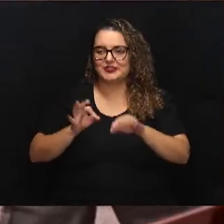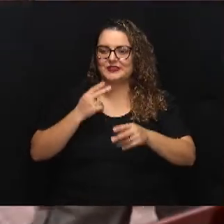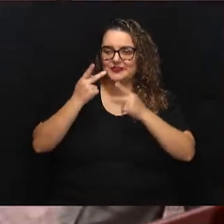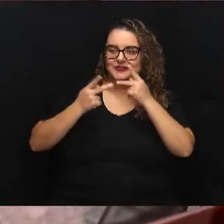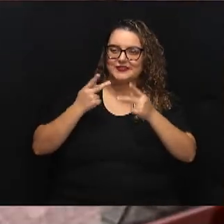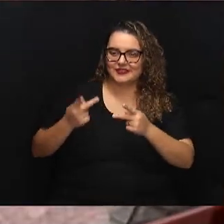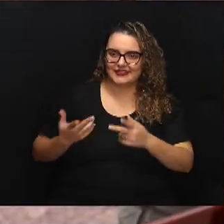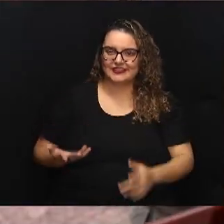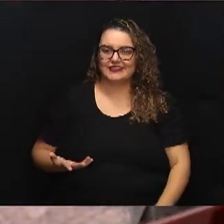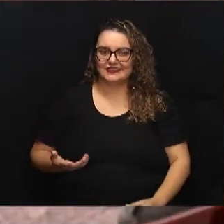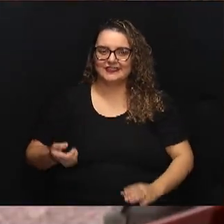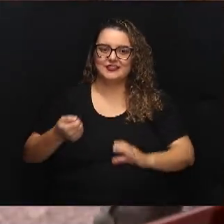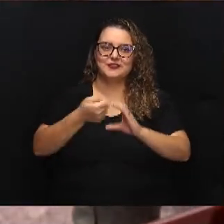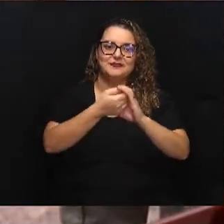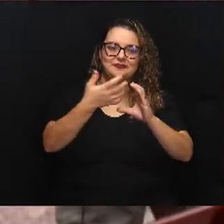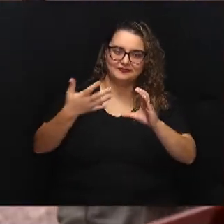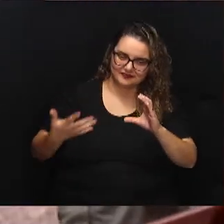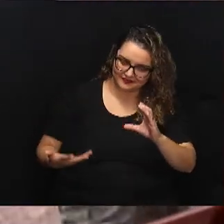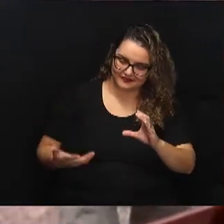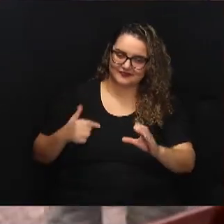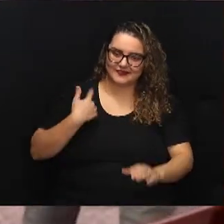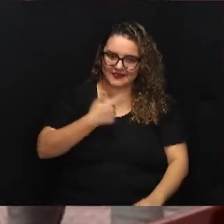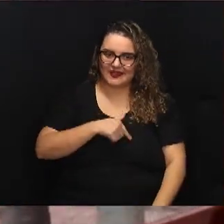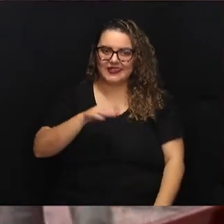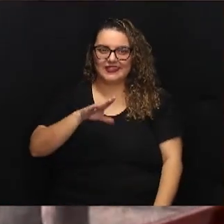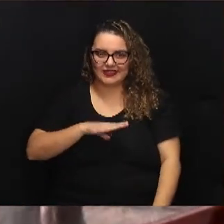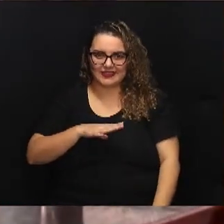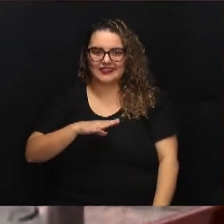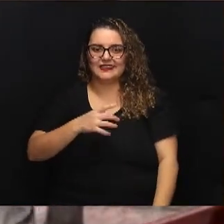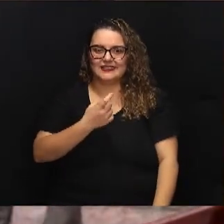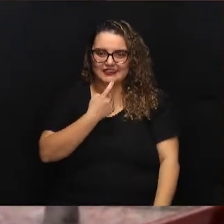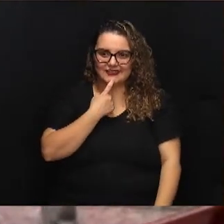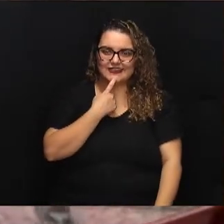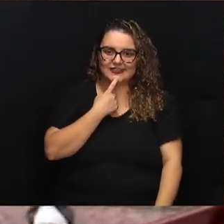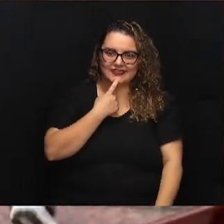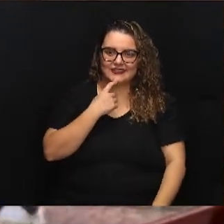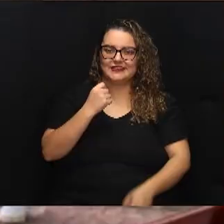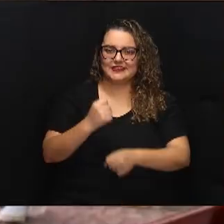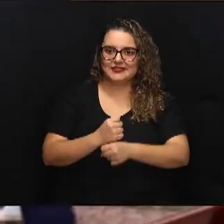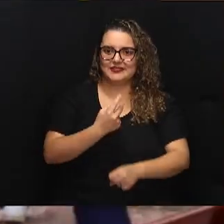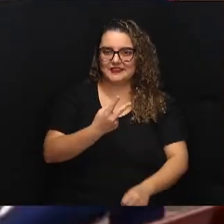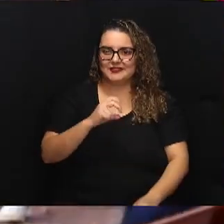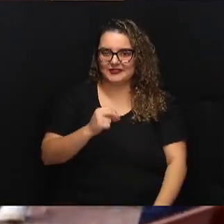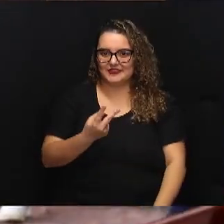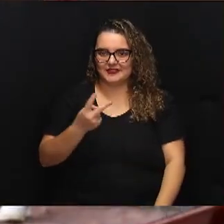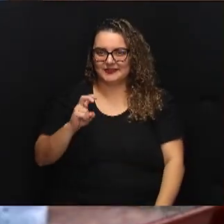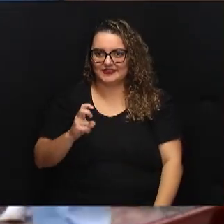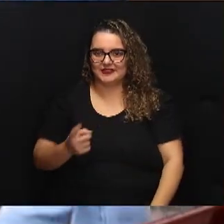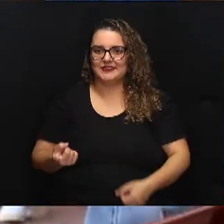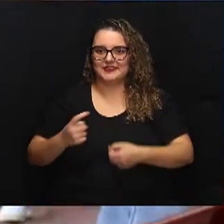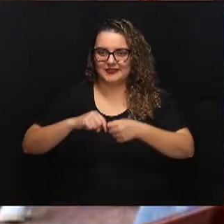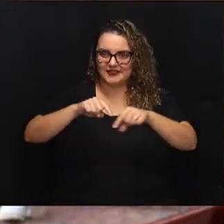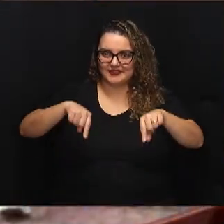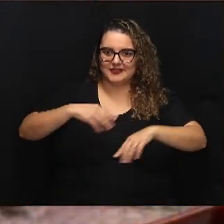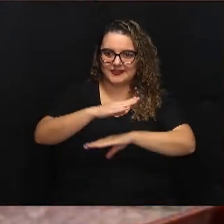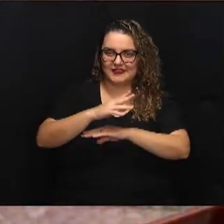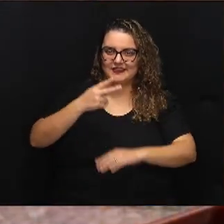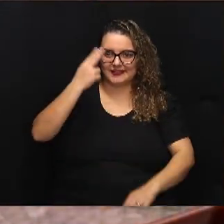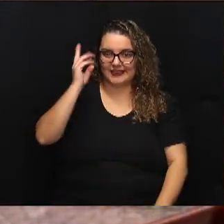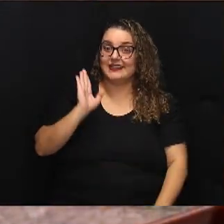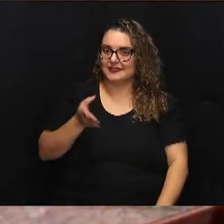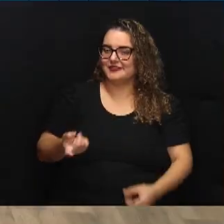dessa característica da nossa cidade de Campinas do ano de 2025. É com você aí no estúdio, Gabriel. Até